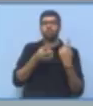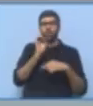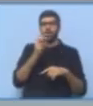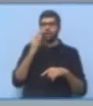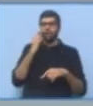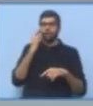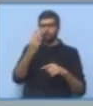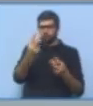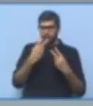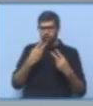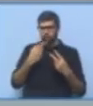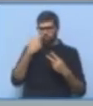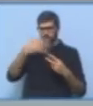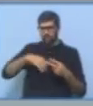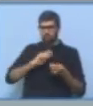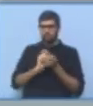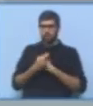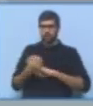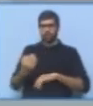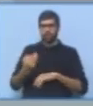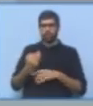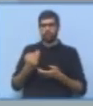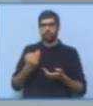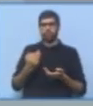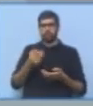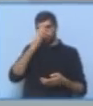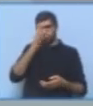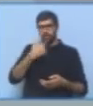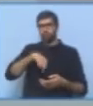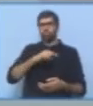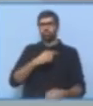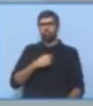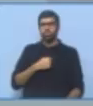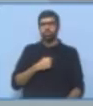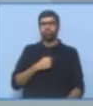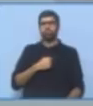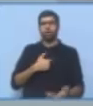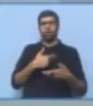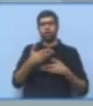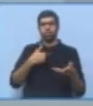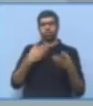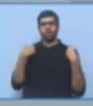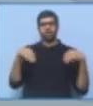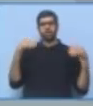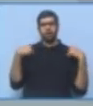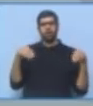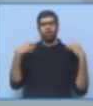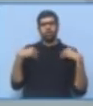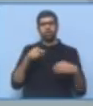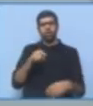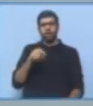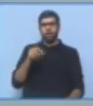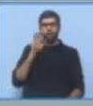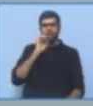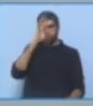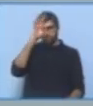mudança no meu comportamento, também independentemente de eu continuar. E sabe o que é? Chegámos ao ponto, eu chegava aos treinos, olha, ouviste